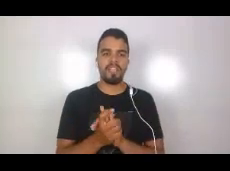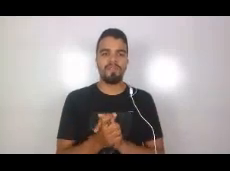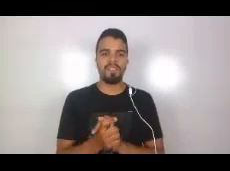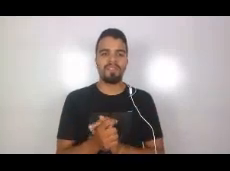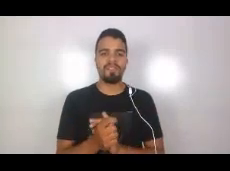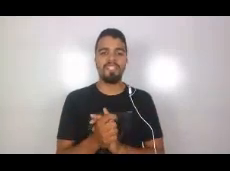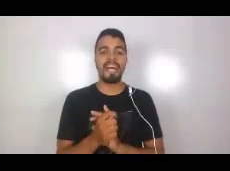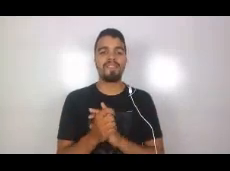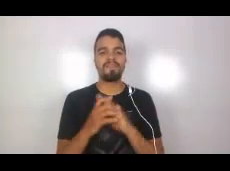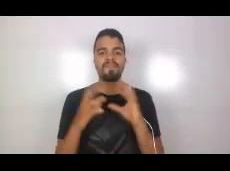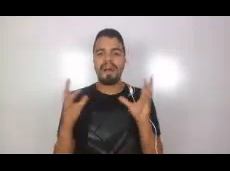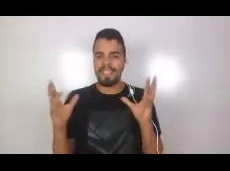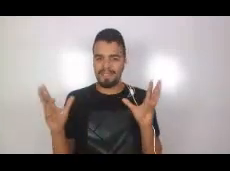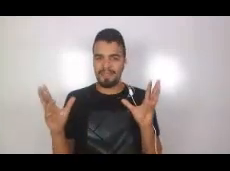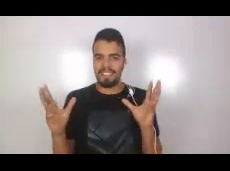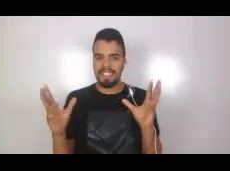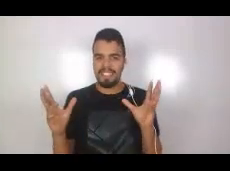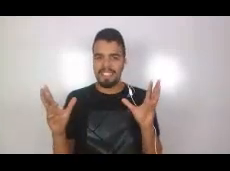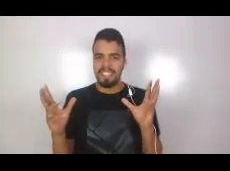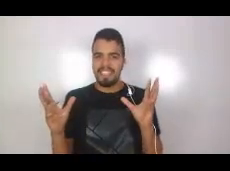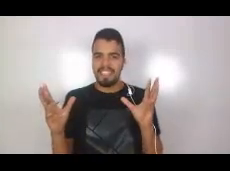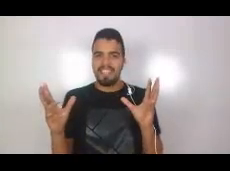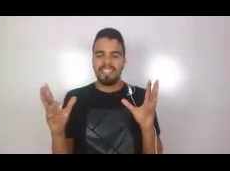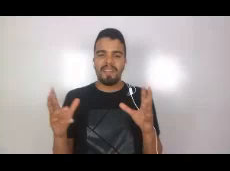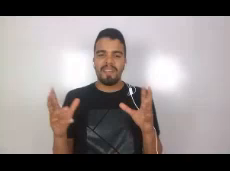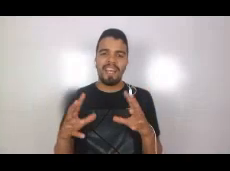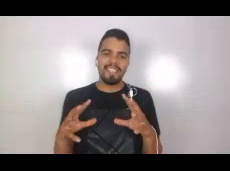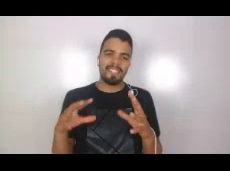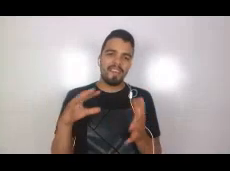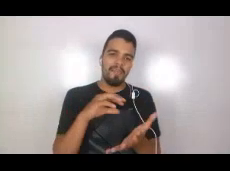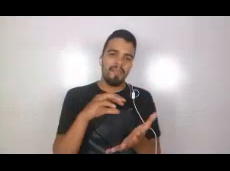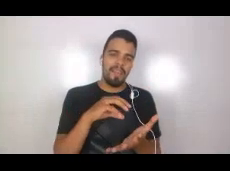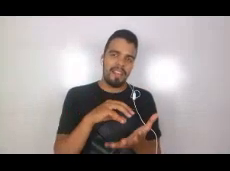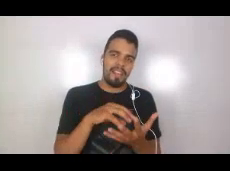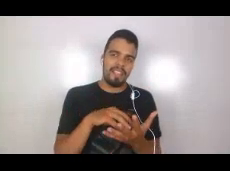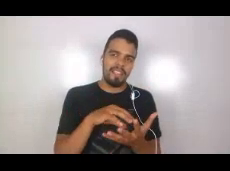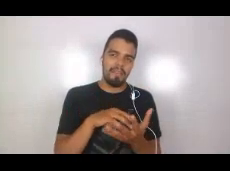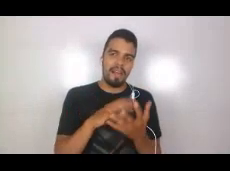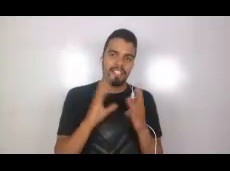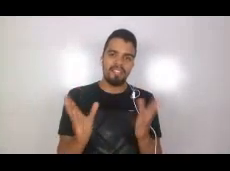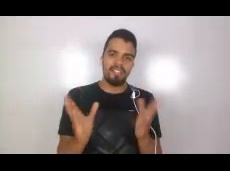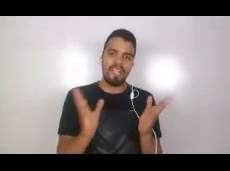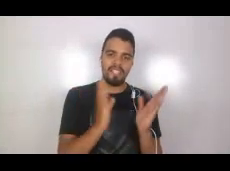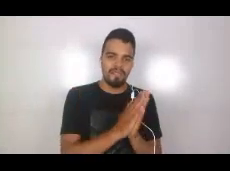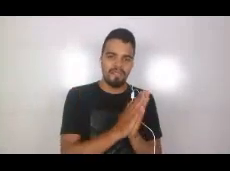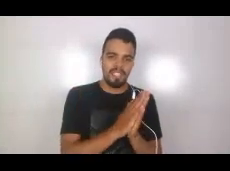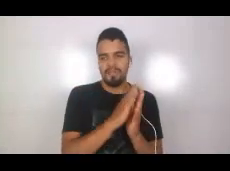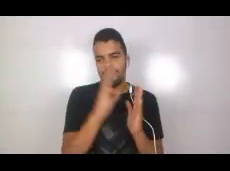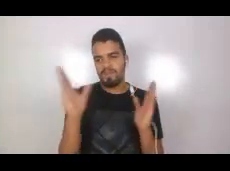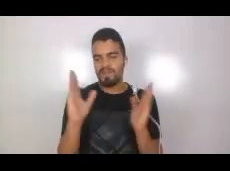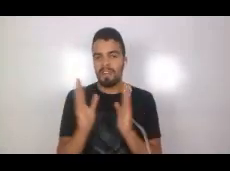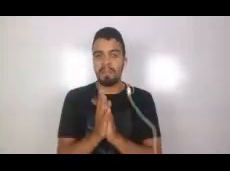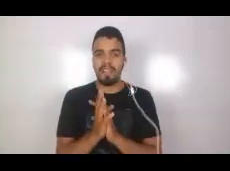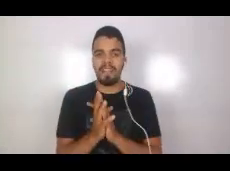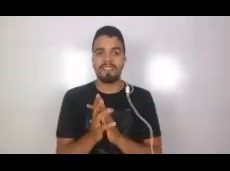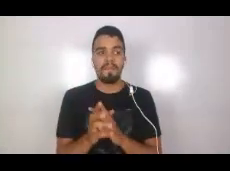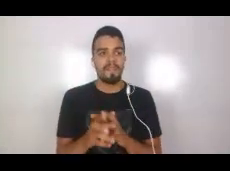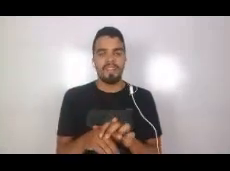colocamos na unidade 2, os diálogos básicos. Então, nesta parte da unidade 1, que são